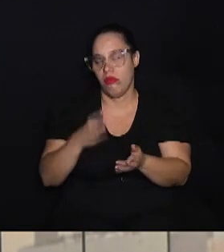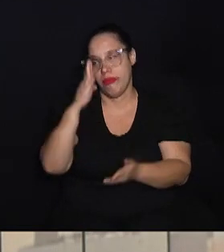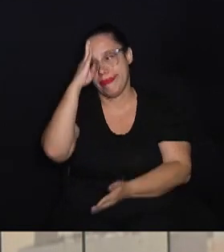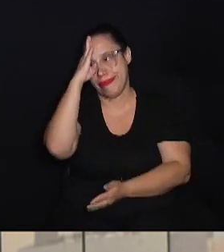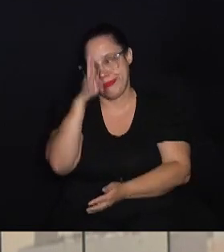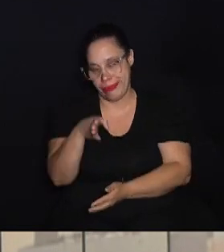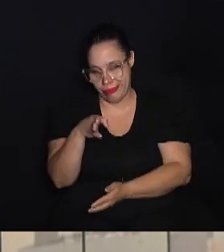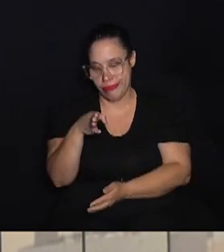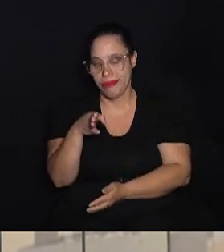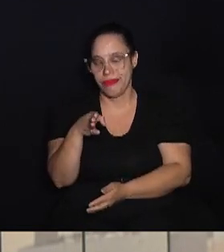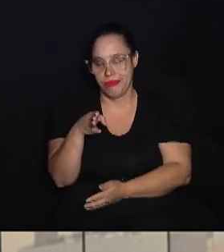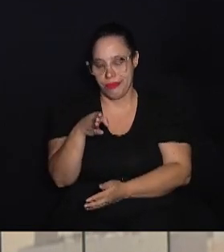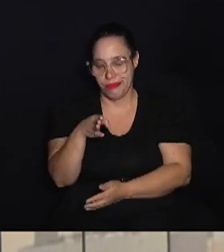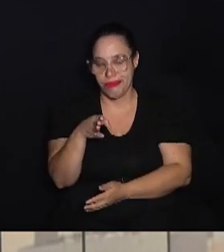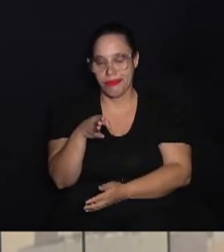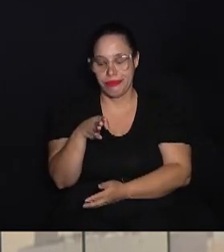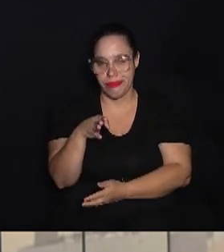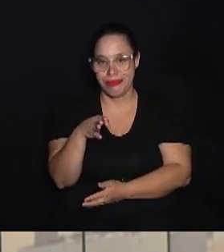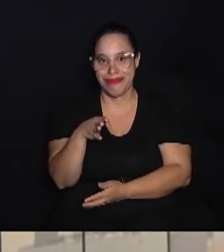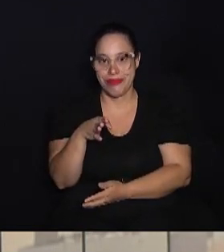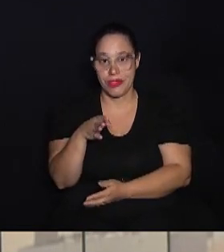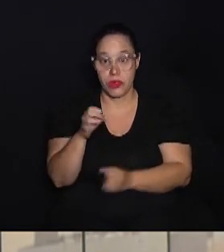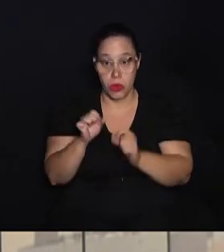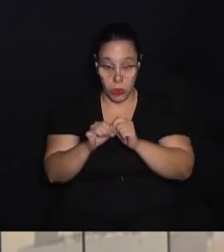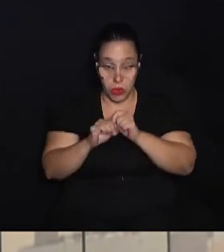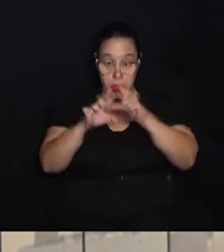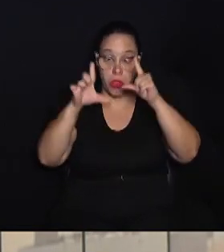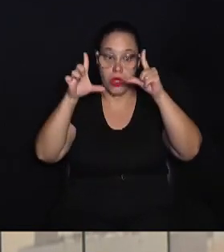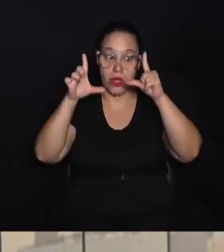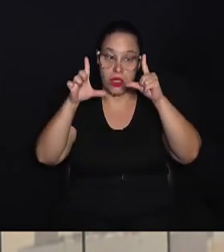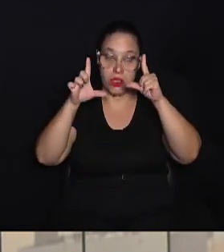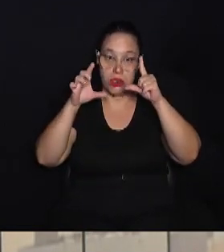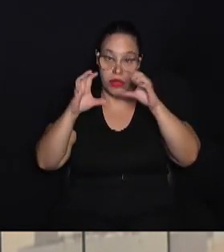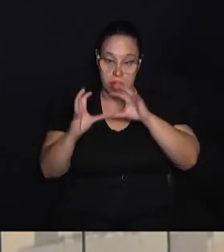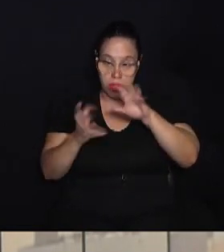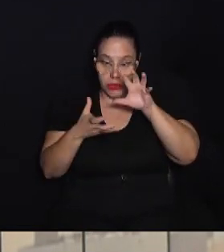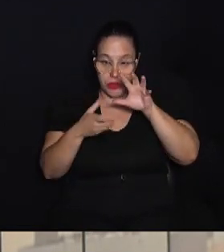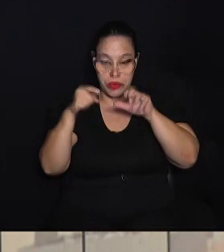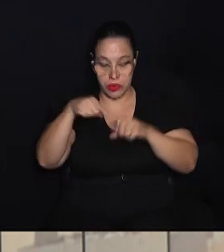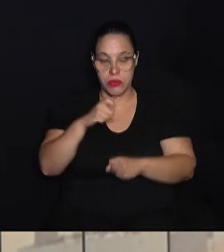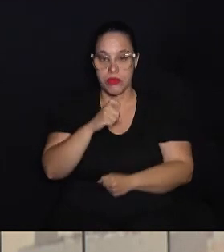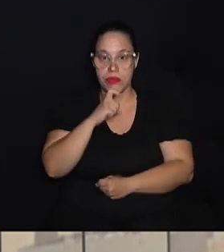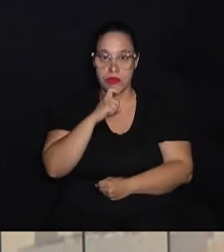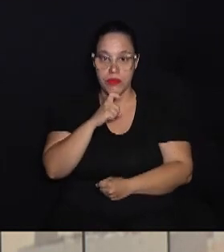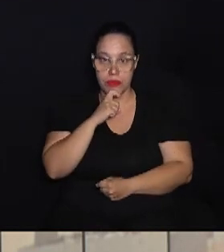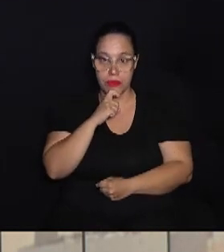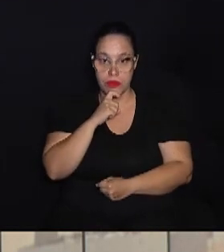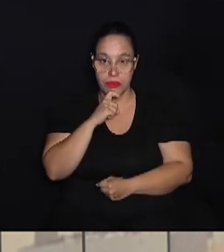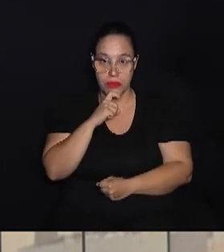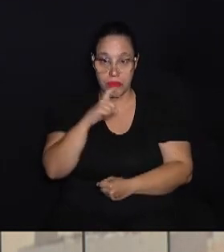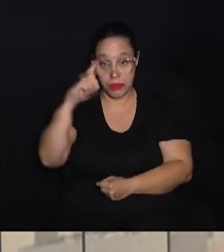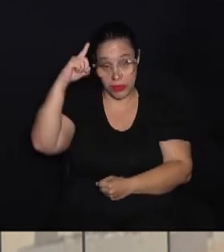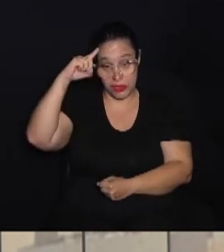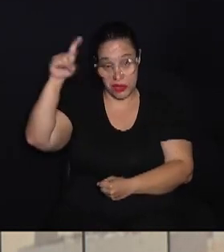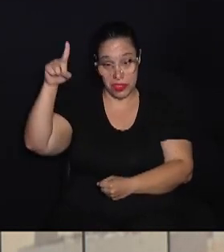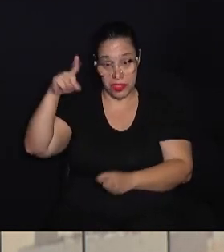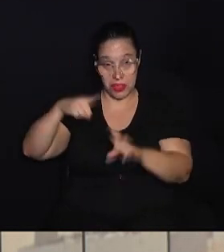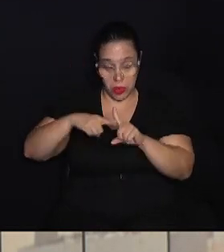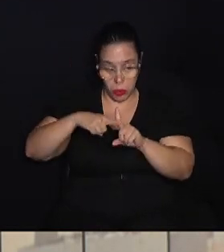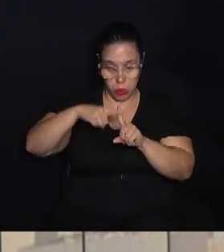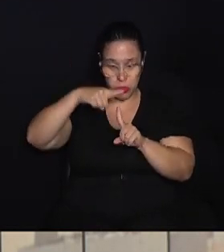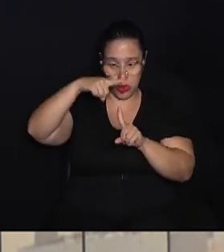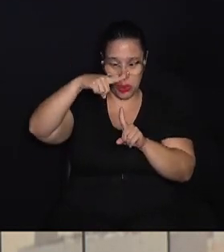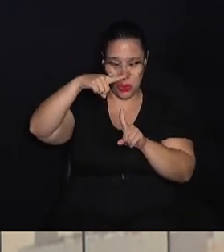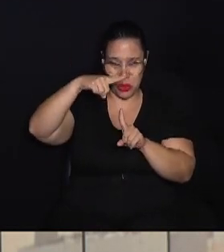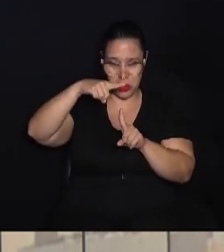principal, assim, o destaque, digamos, em termos climáticos deste inverno. E claro, a manutenção aí de dias com temperaturas acima da